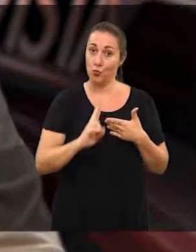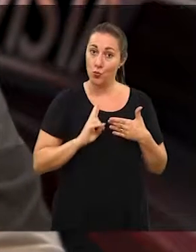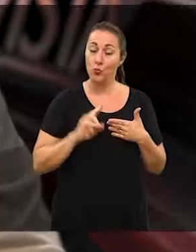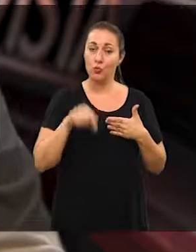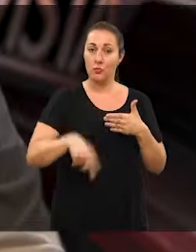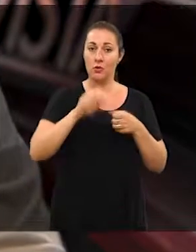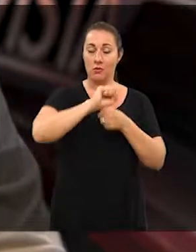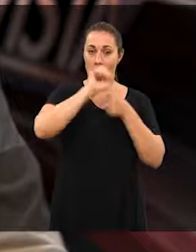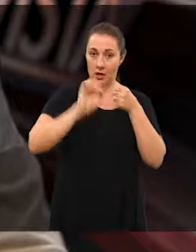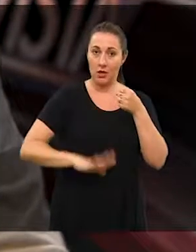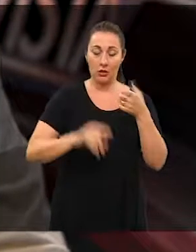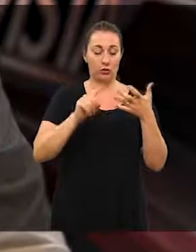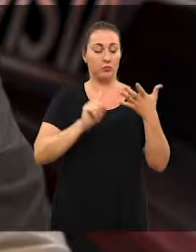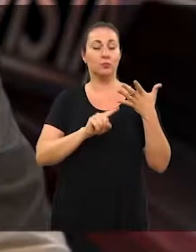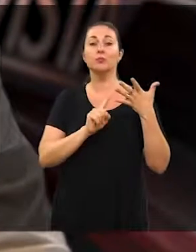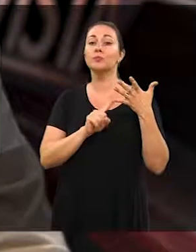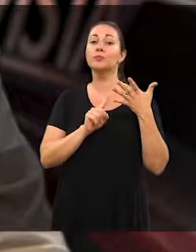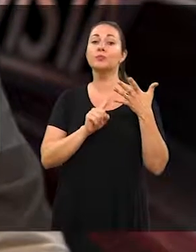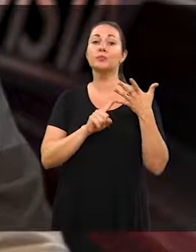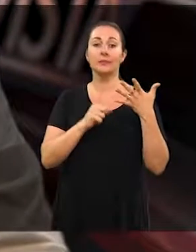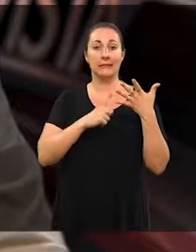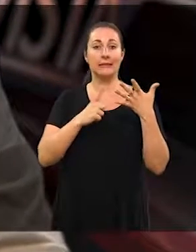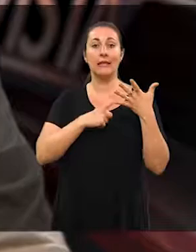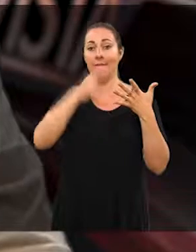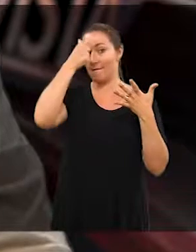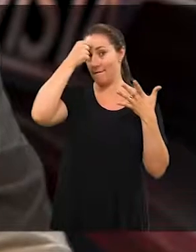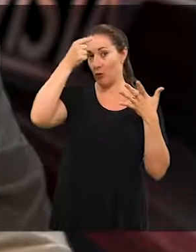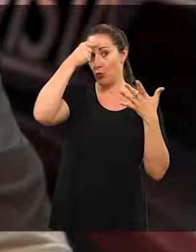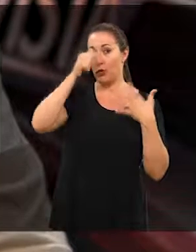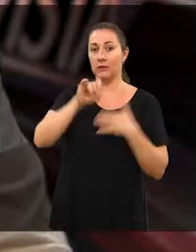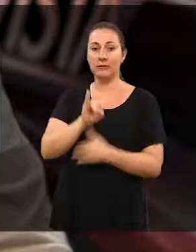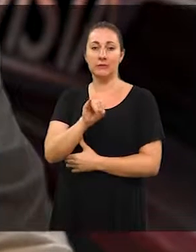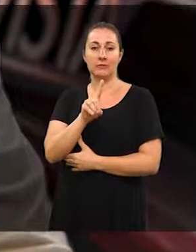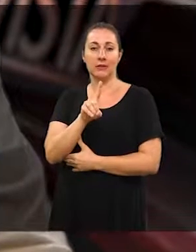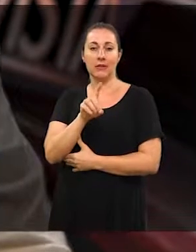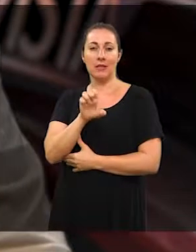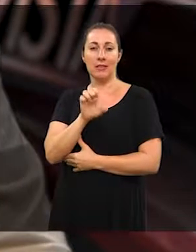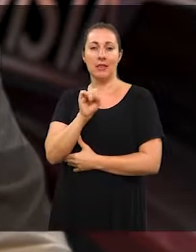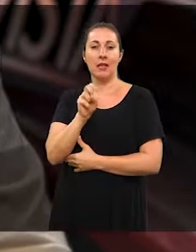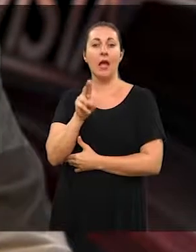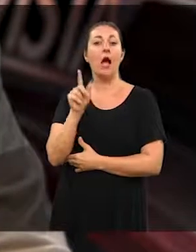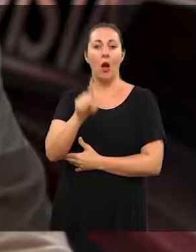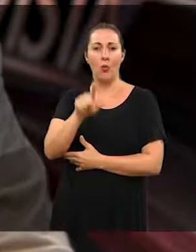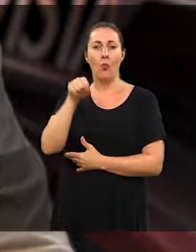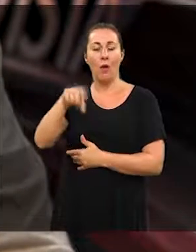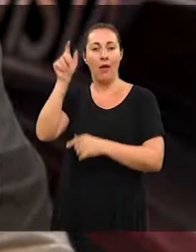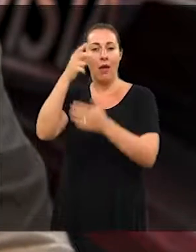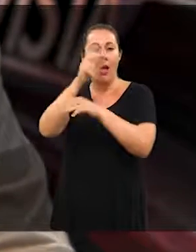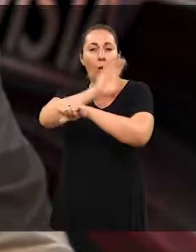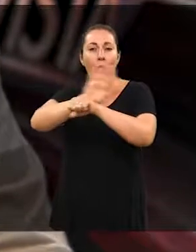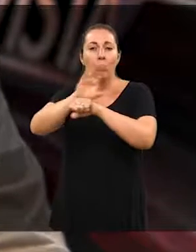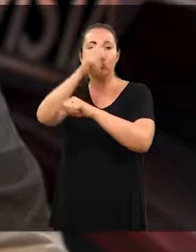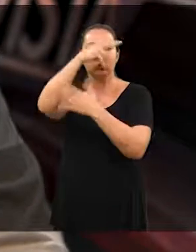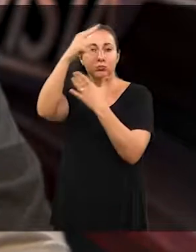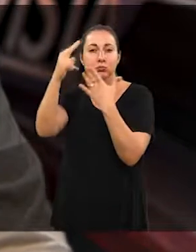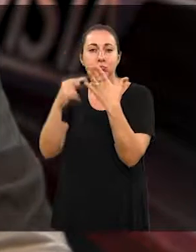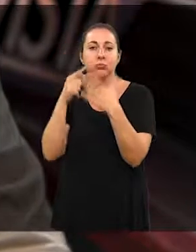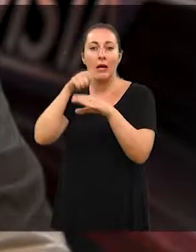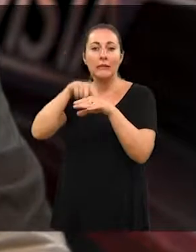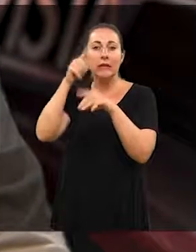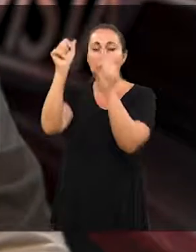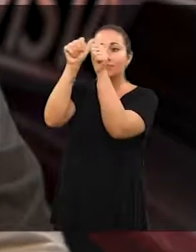Campus Erechim, que também é nossa parceira, e temos o pessoal da Faculdade Ideal do curso de Design, que vão ser os que vão